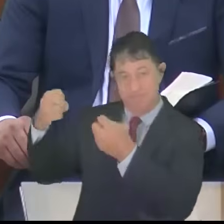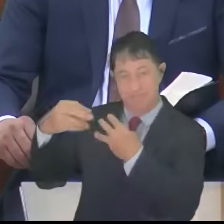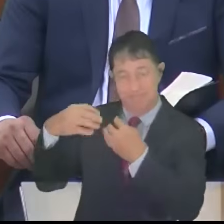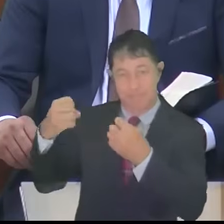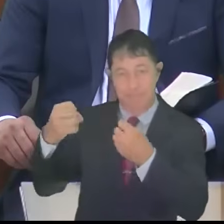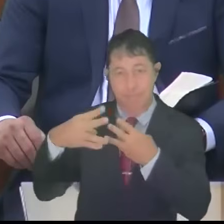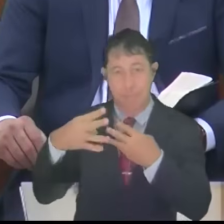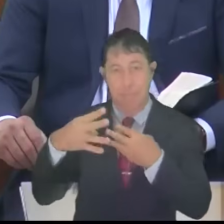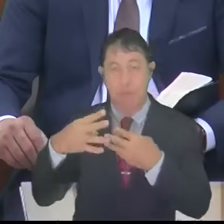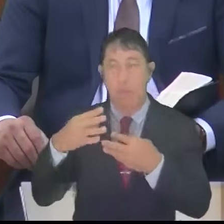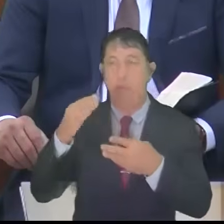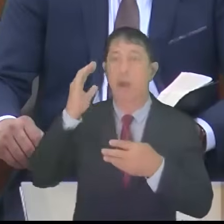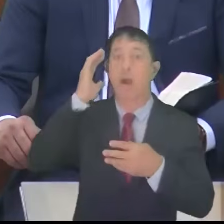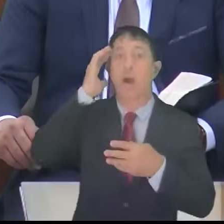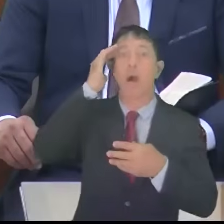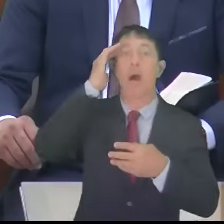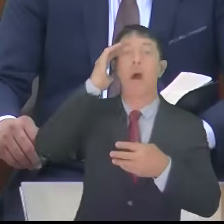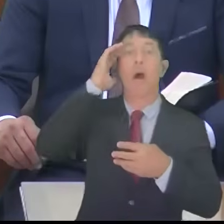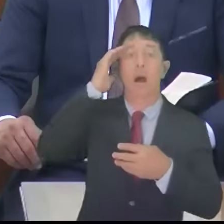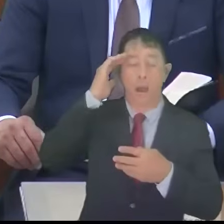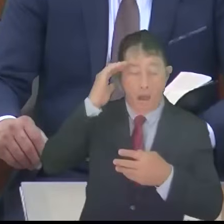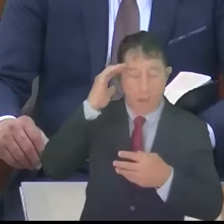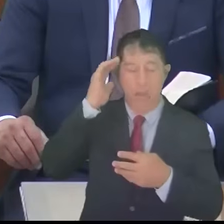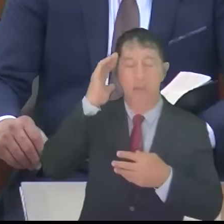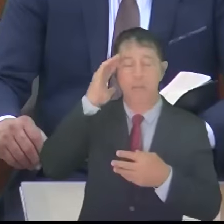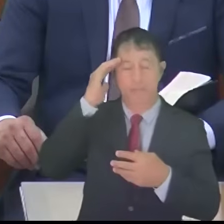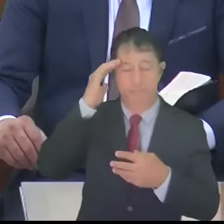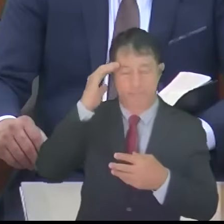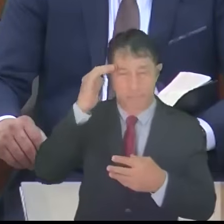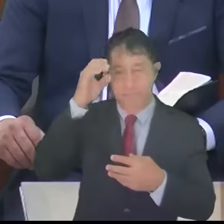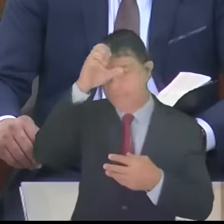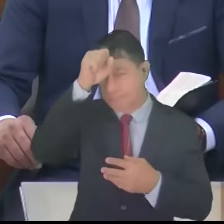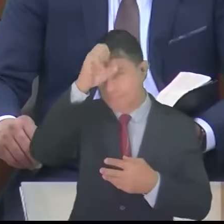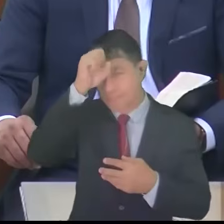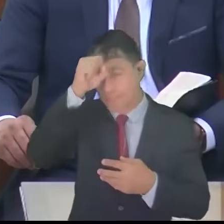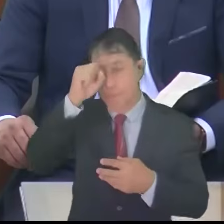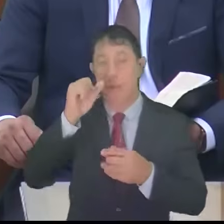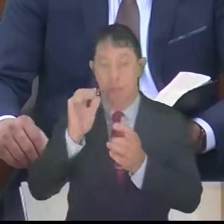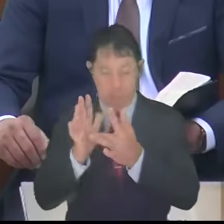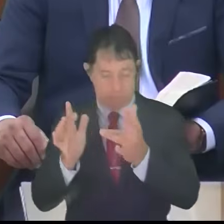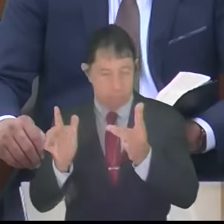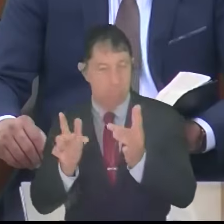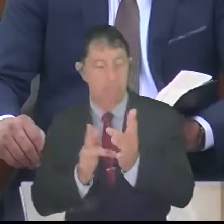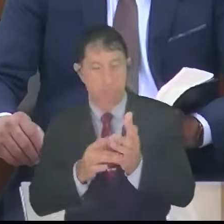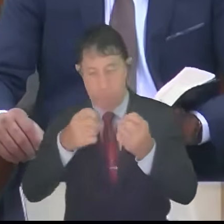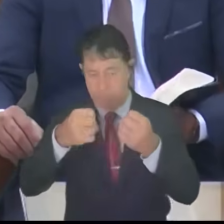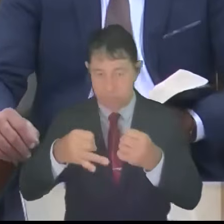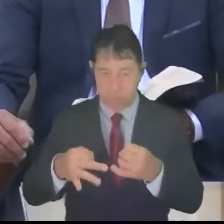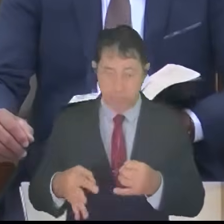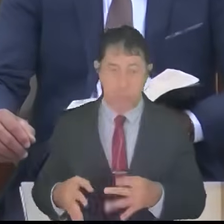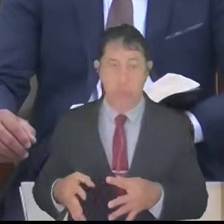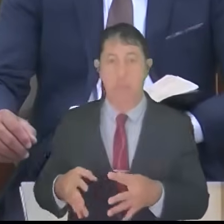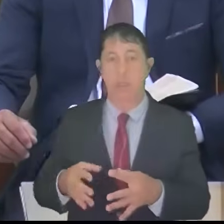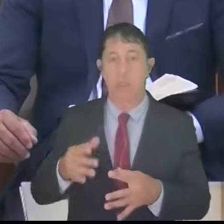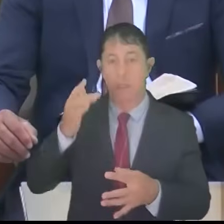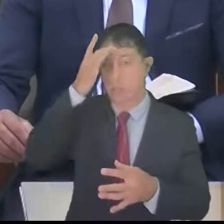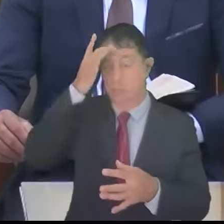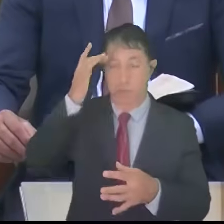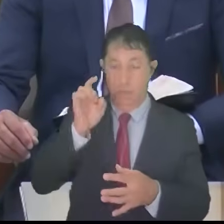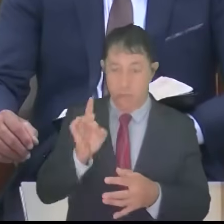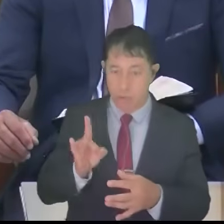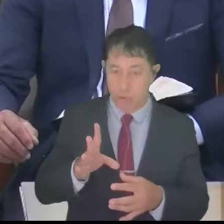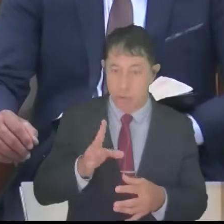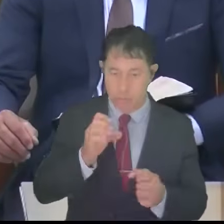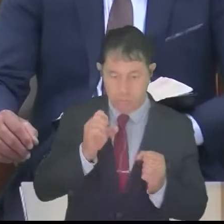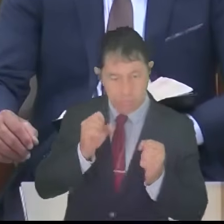véu. Jesus está dizendo que o ser humano, ele só pode ser crente, ele só pode acreditar